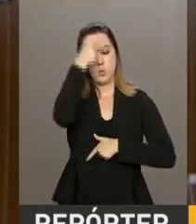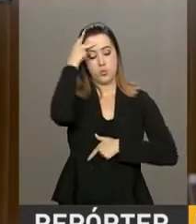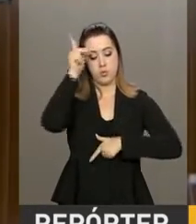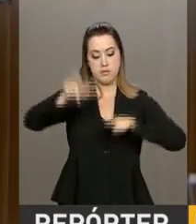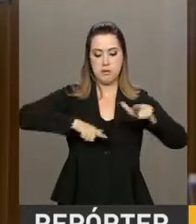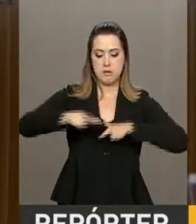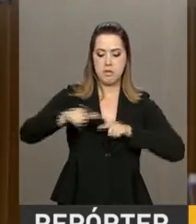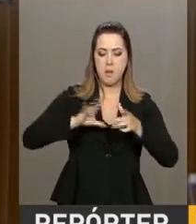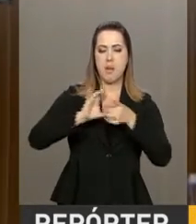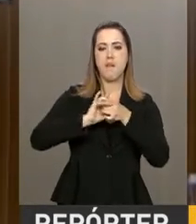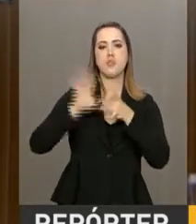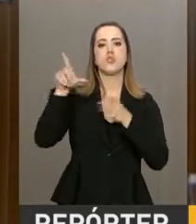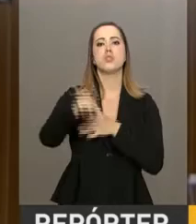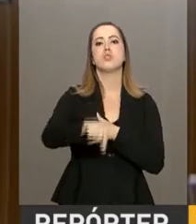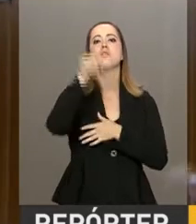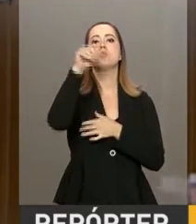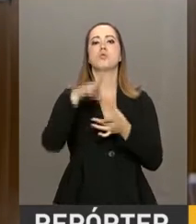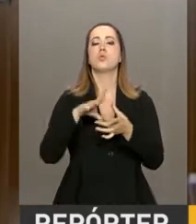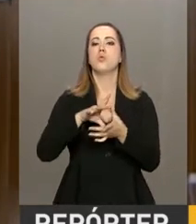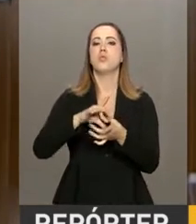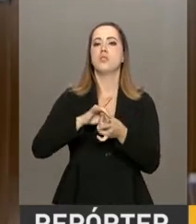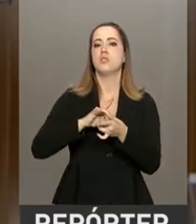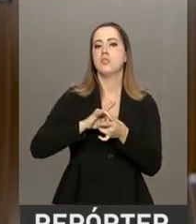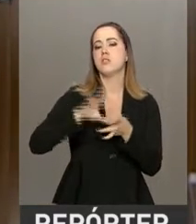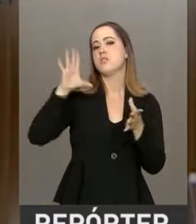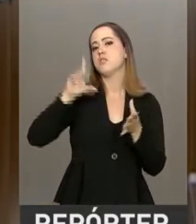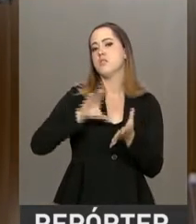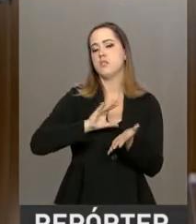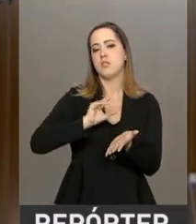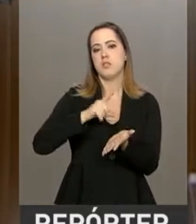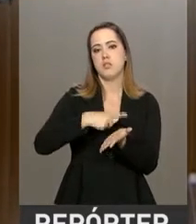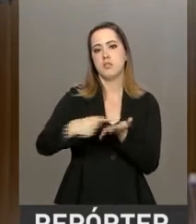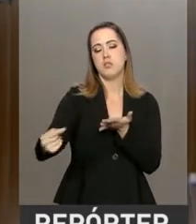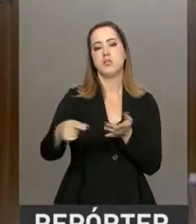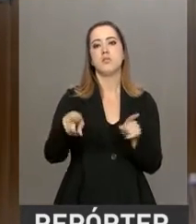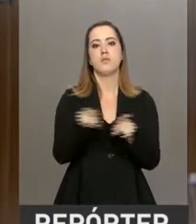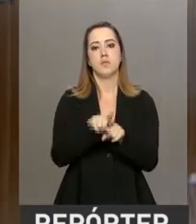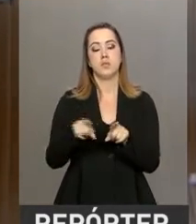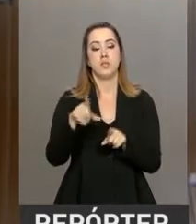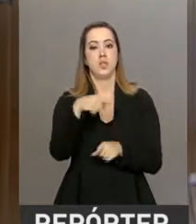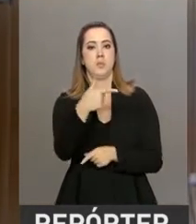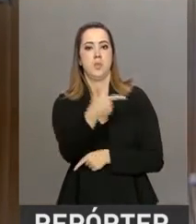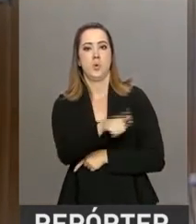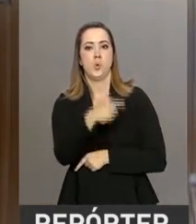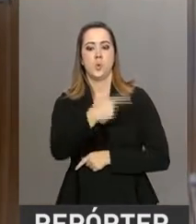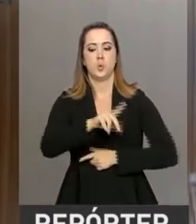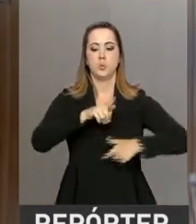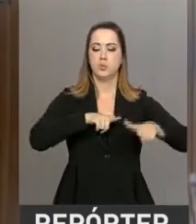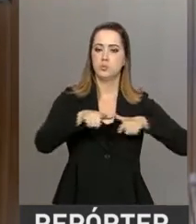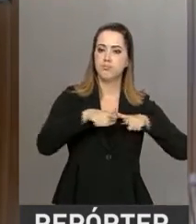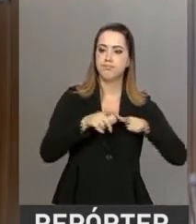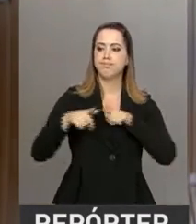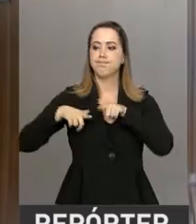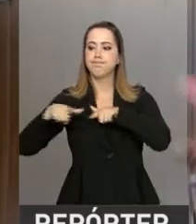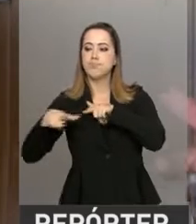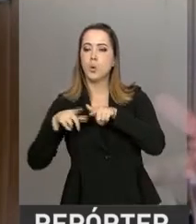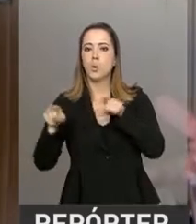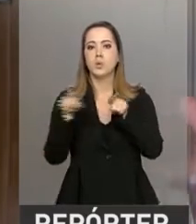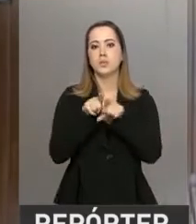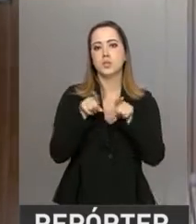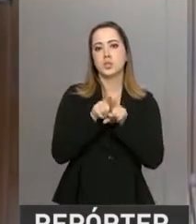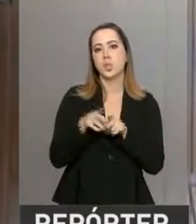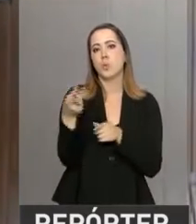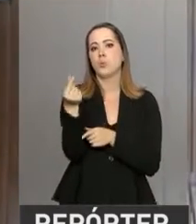de livre nomeação mas outros cargos que são cargos de funções